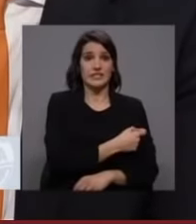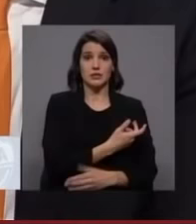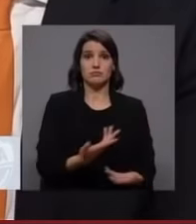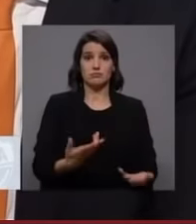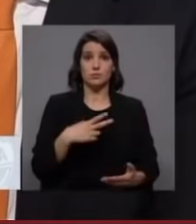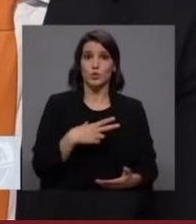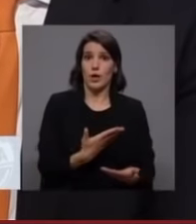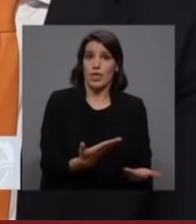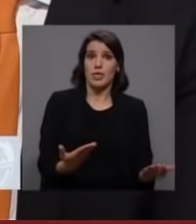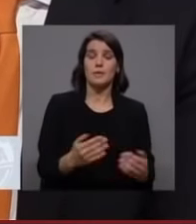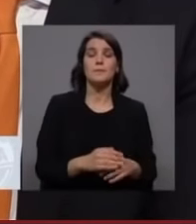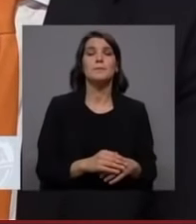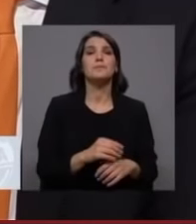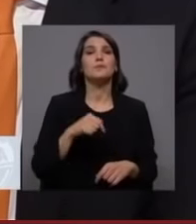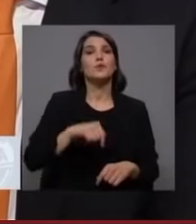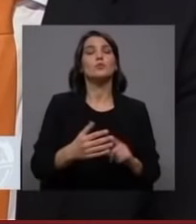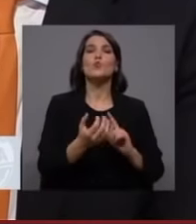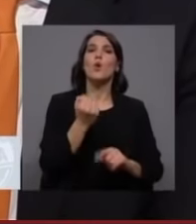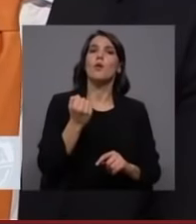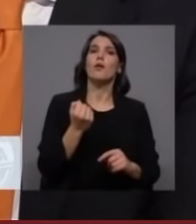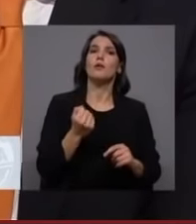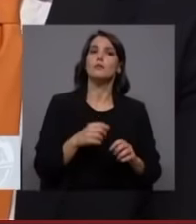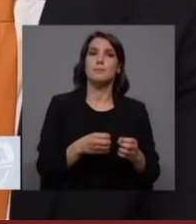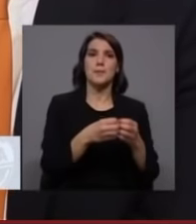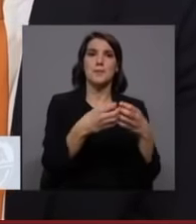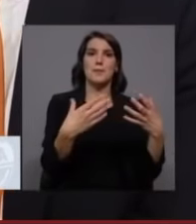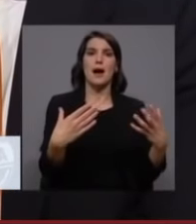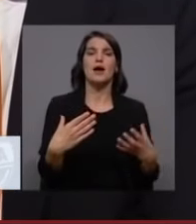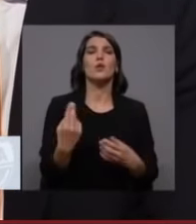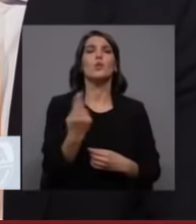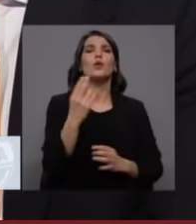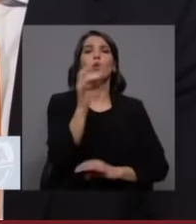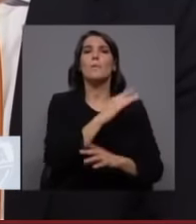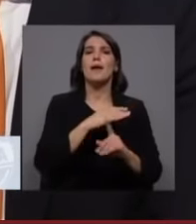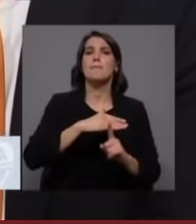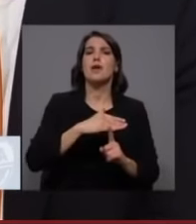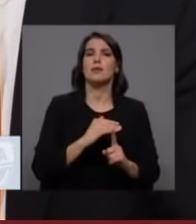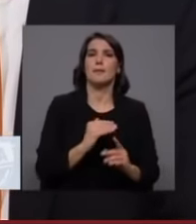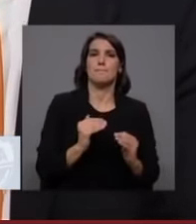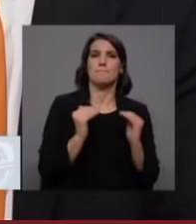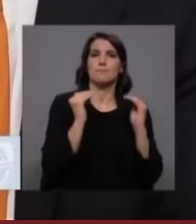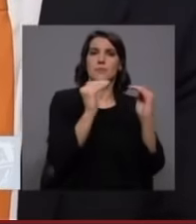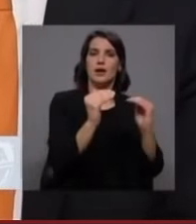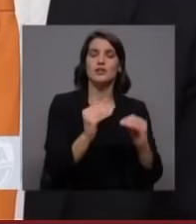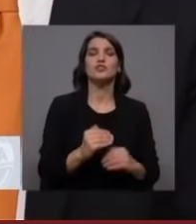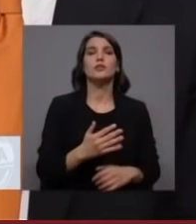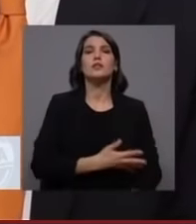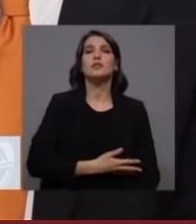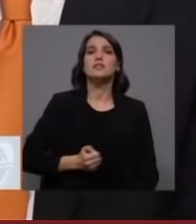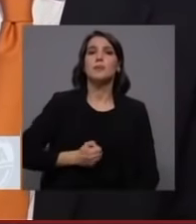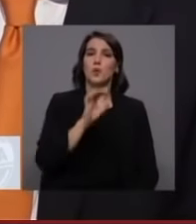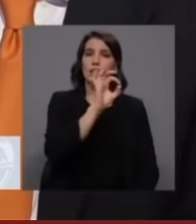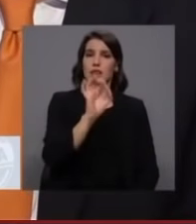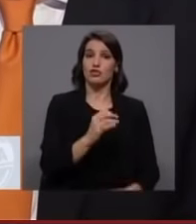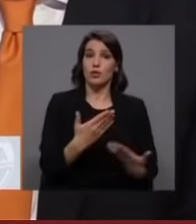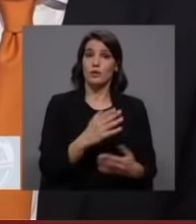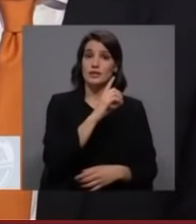nós conseguimos hoje a estar a crescer Acima da Média da União Europeia já temos a taxa de desemprego nos